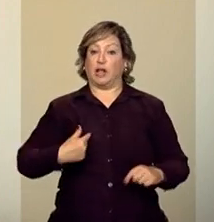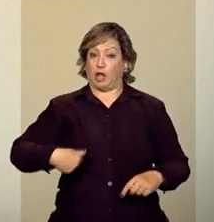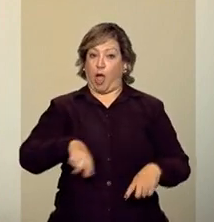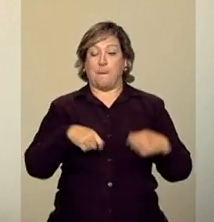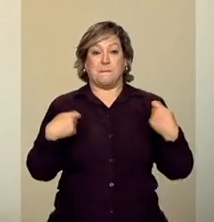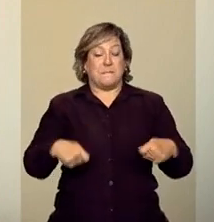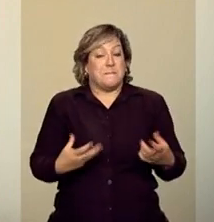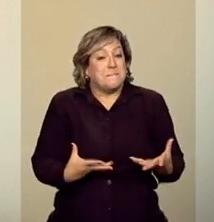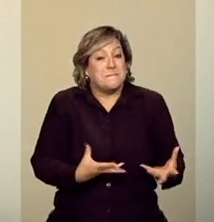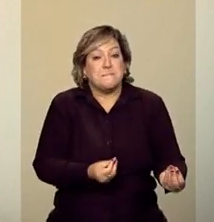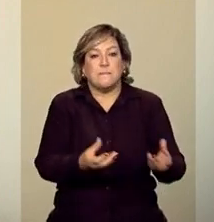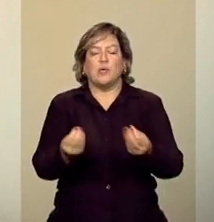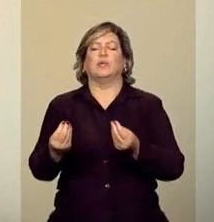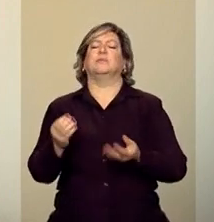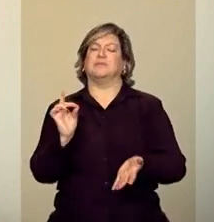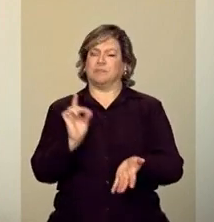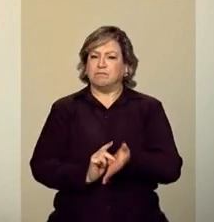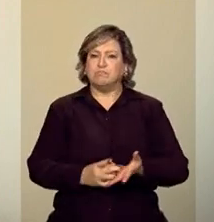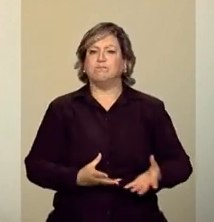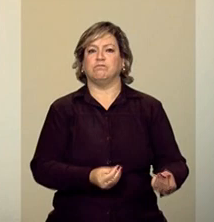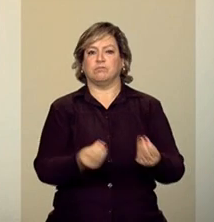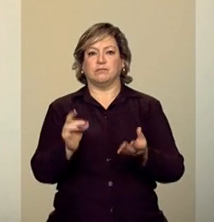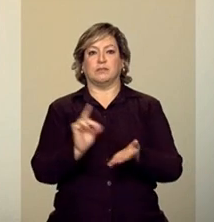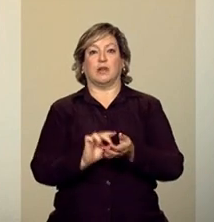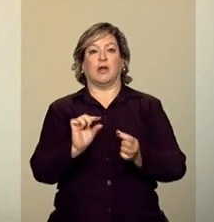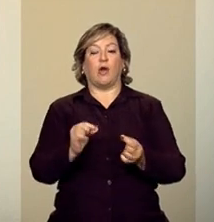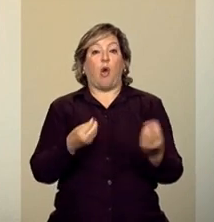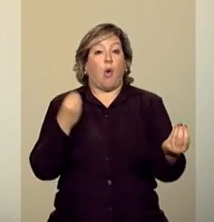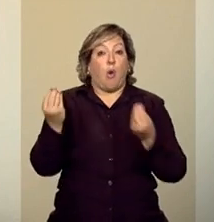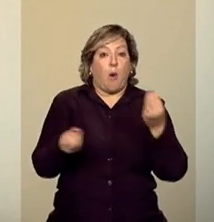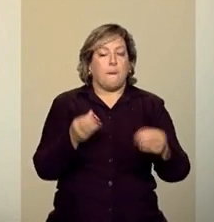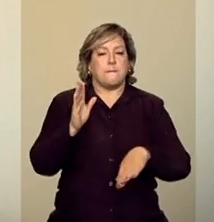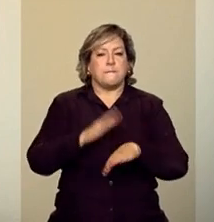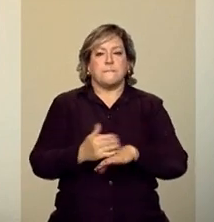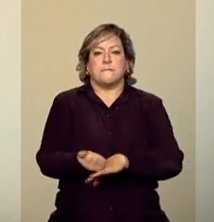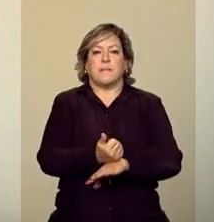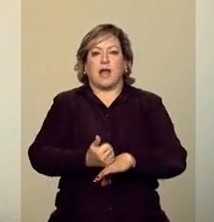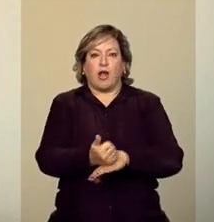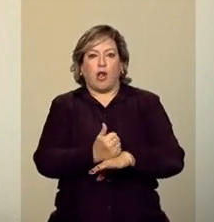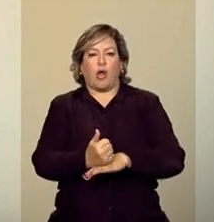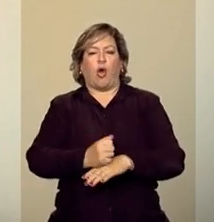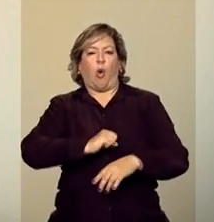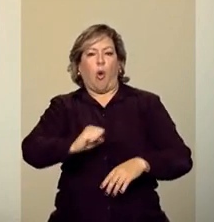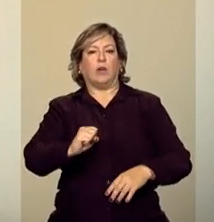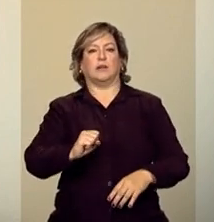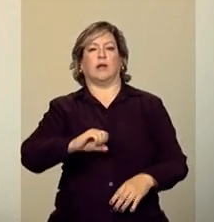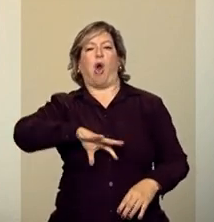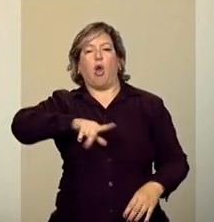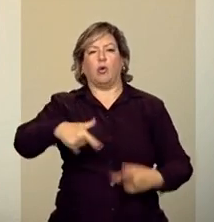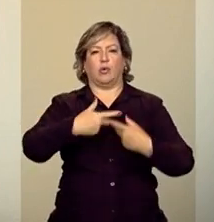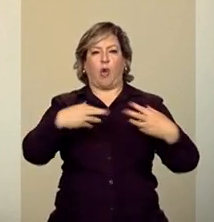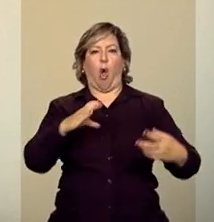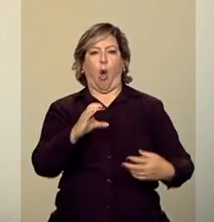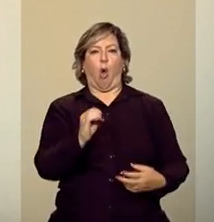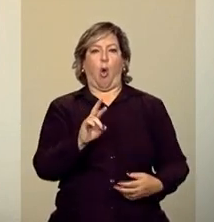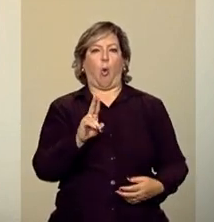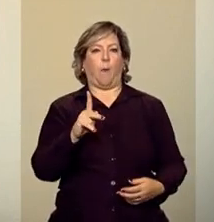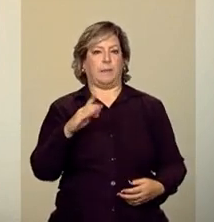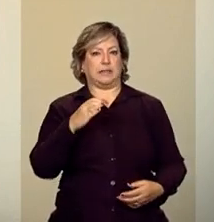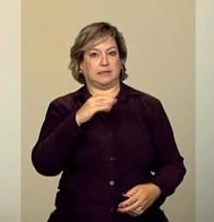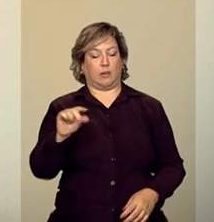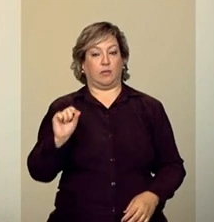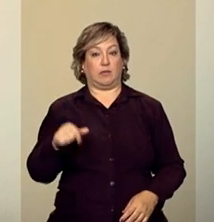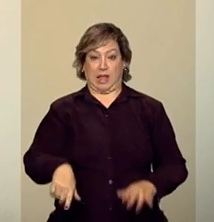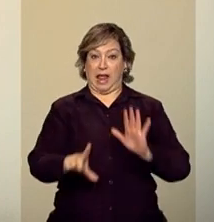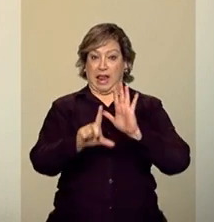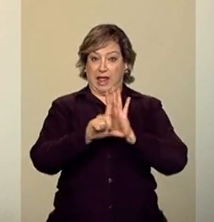Precisamos muito, mas muito mesmo, de formas mais eficazes de combate à corrupção. A lei de acesso